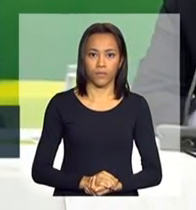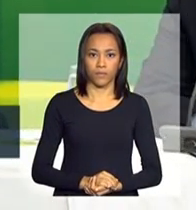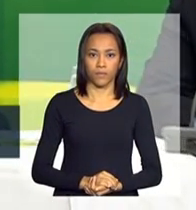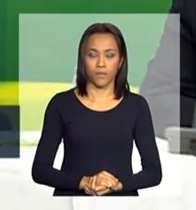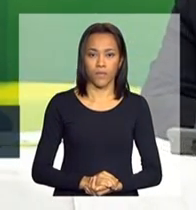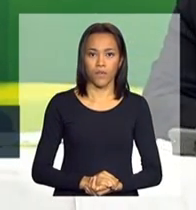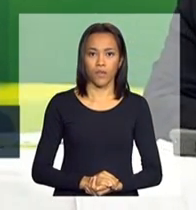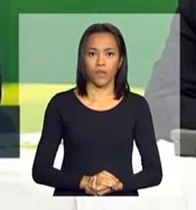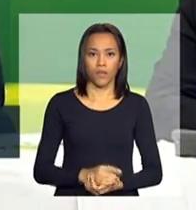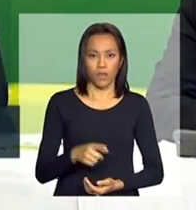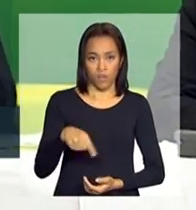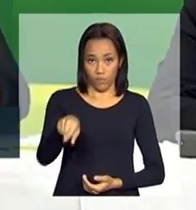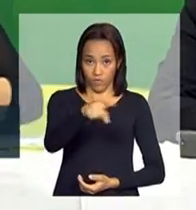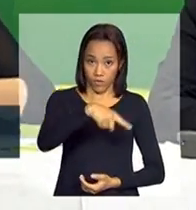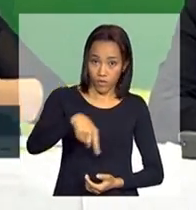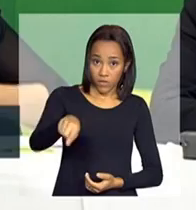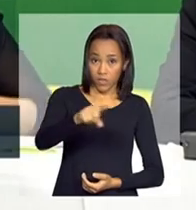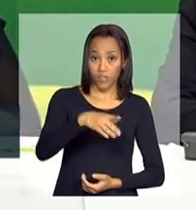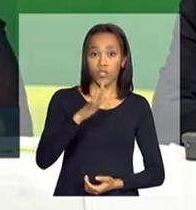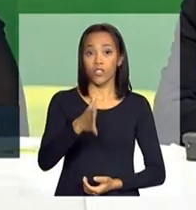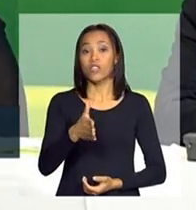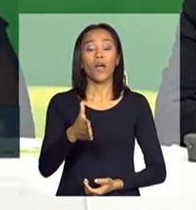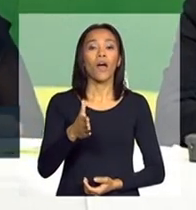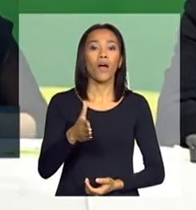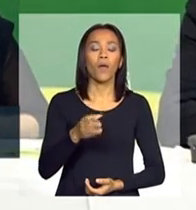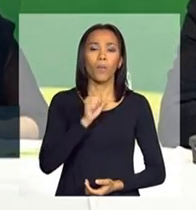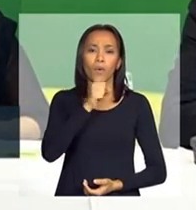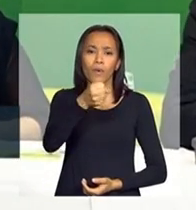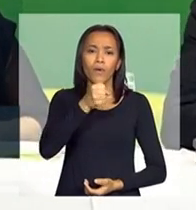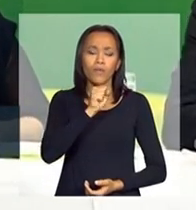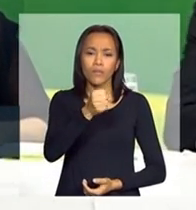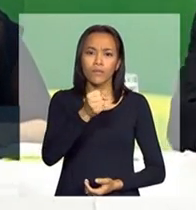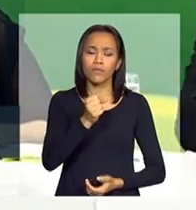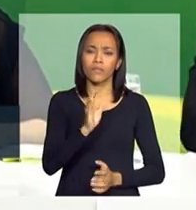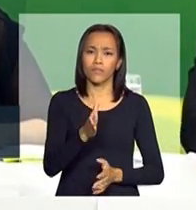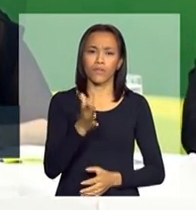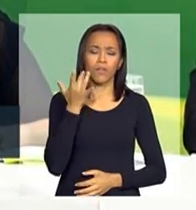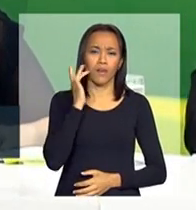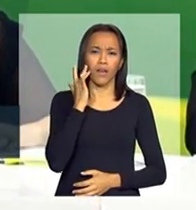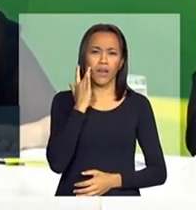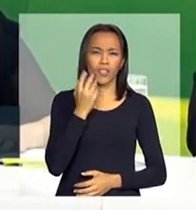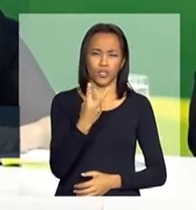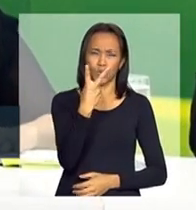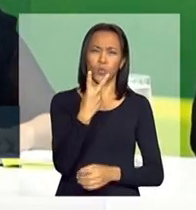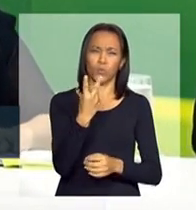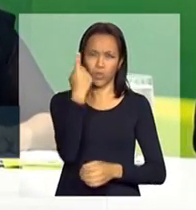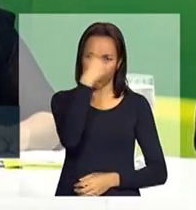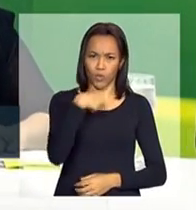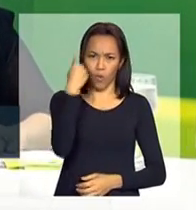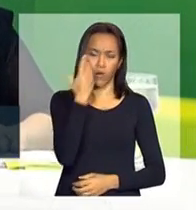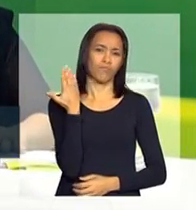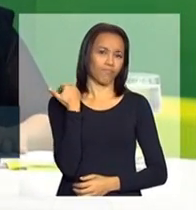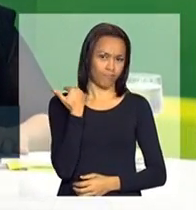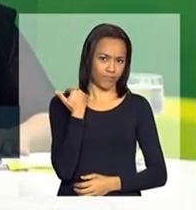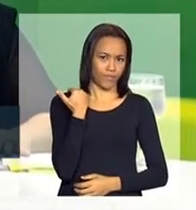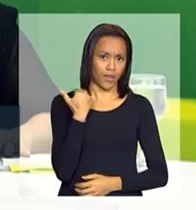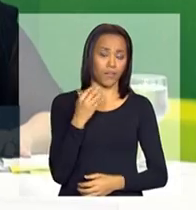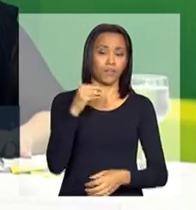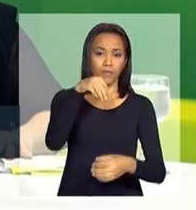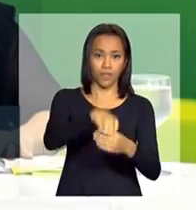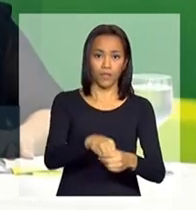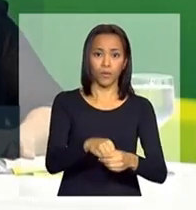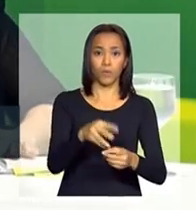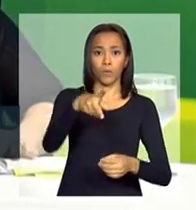vocês todos devem ter participado de uma coletiva que foi dada acho que H Du horas atrás também no pinu de Brasil